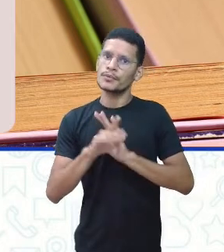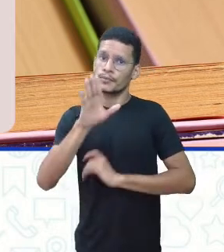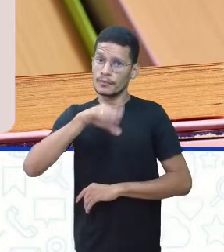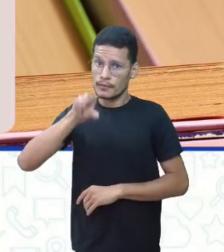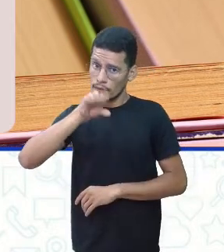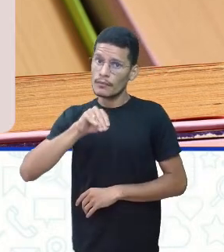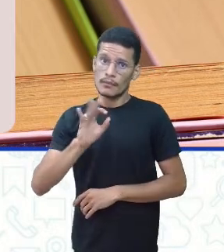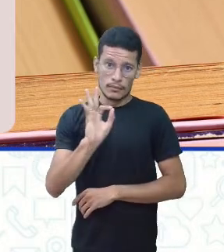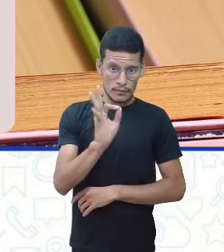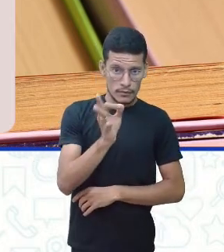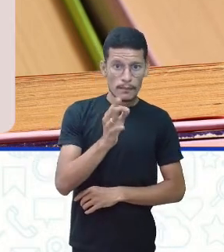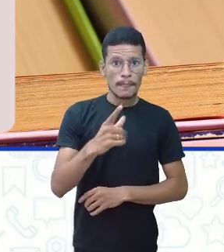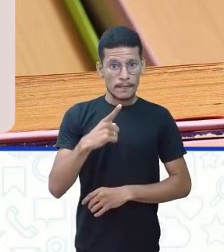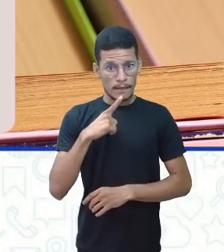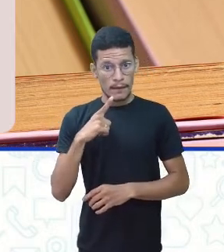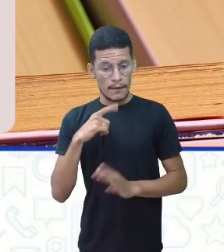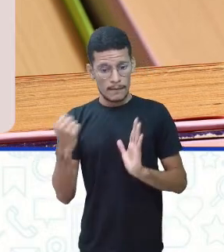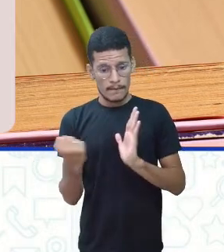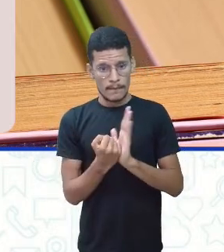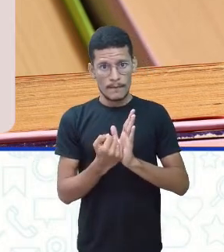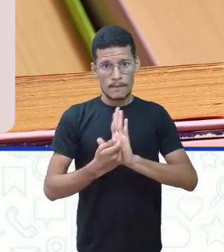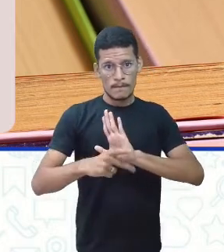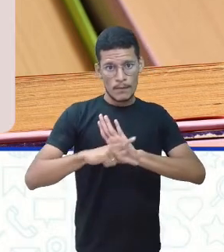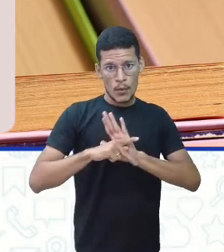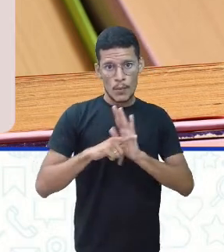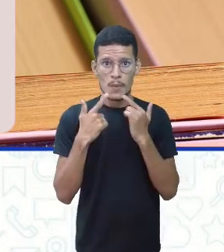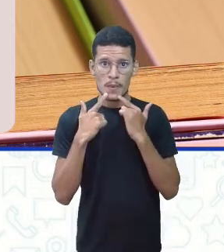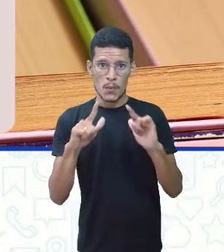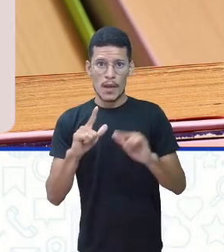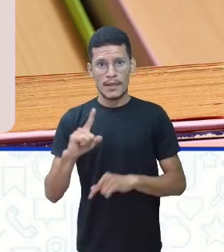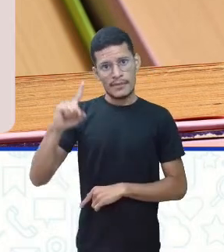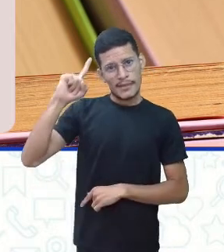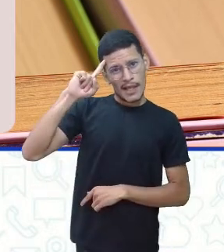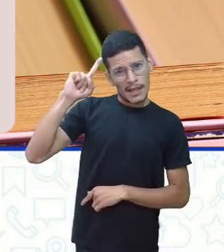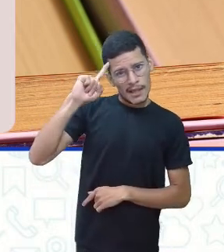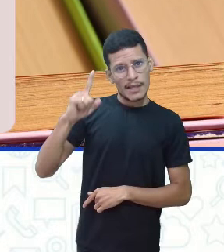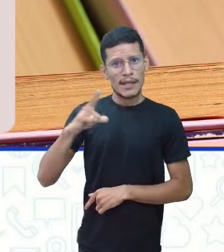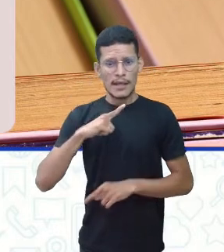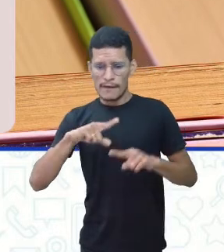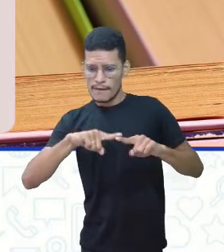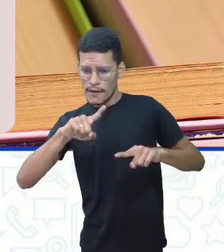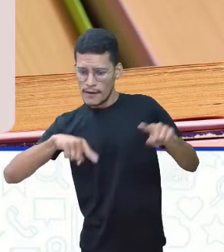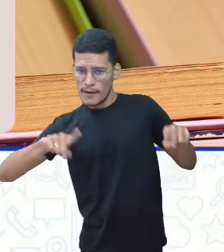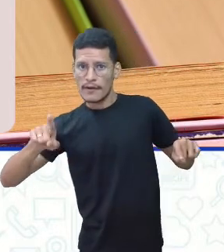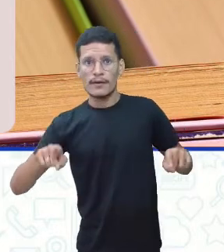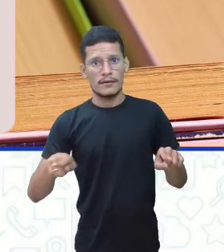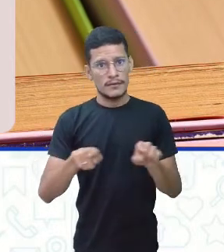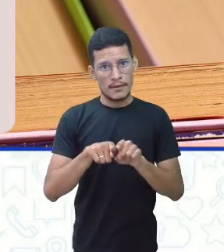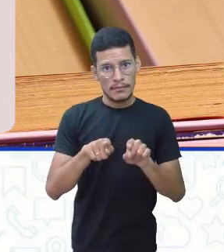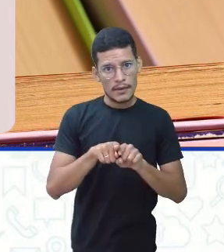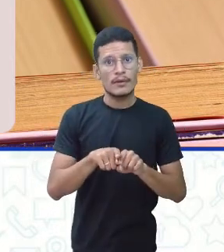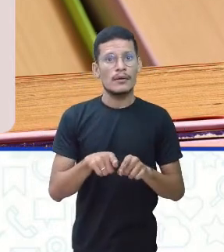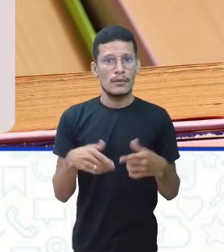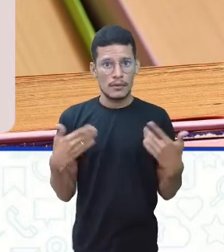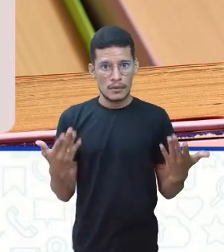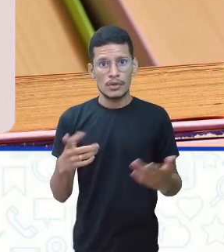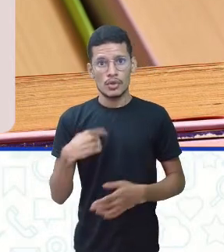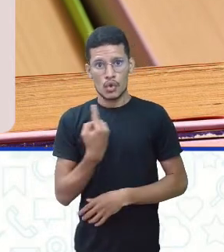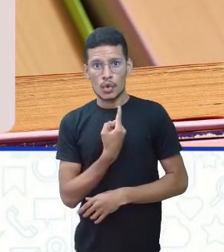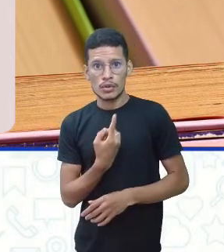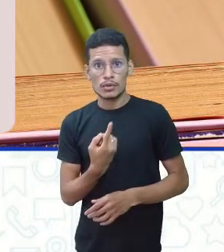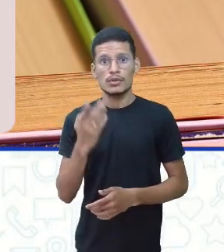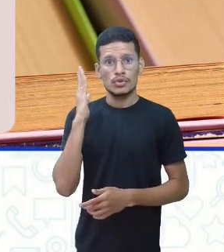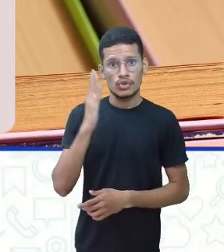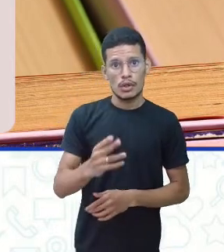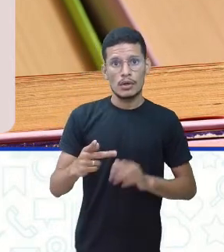né? Então, a gente tem essa marca de uma linguagem do dia a dia, de variantes, de